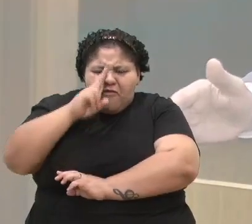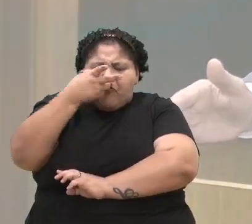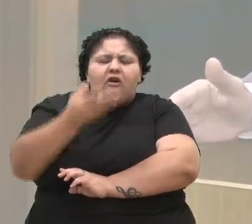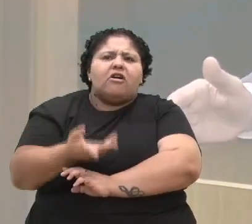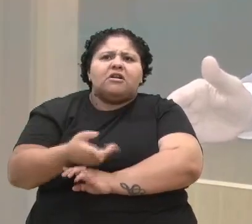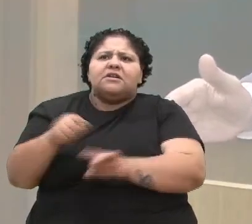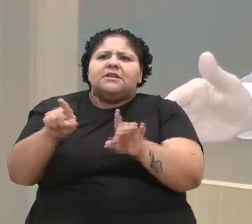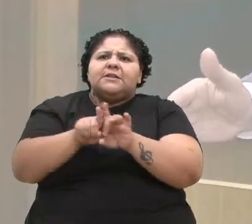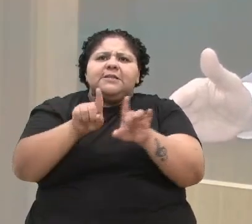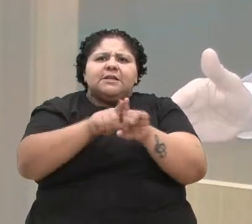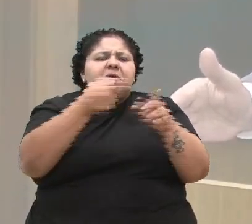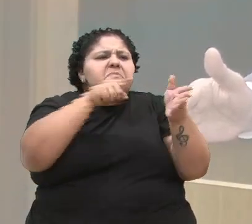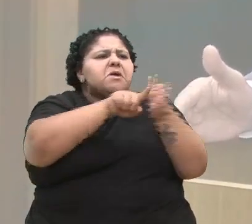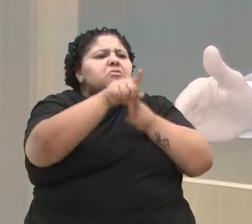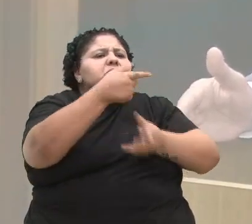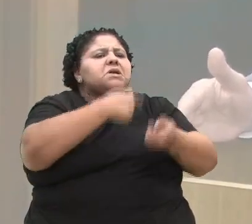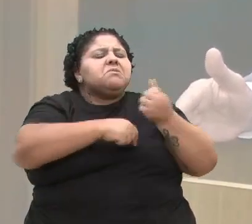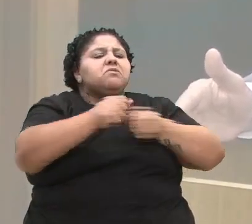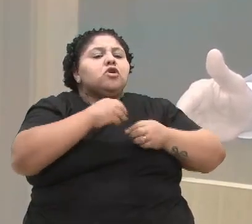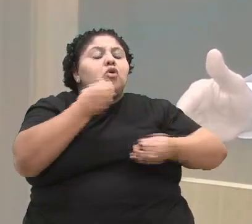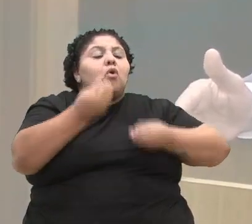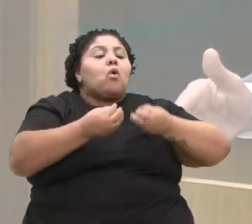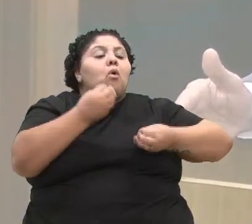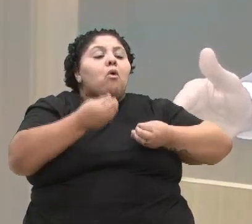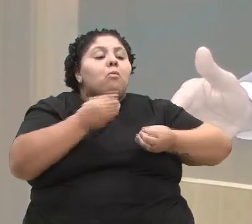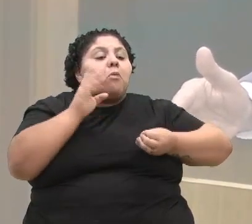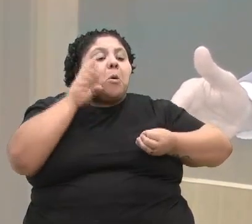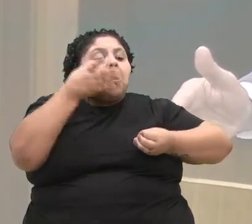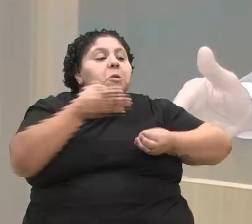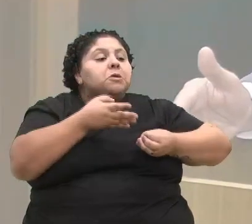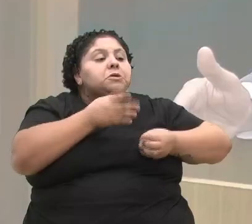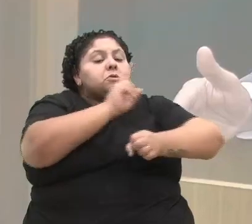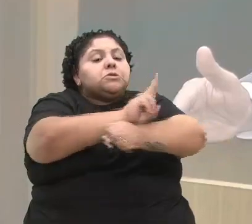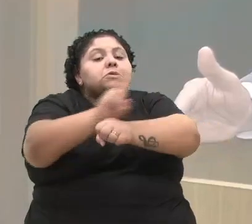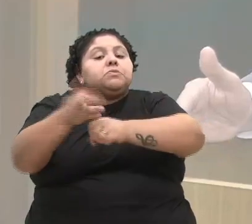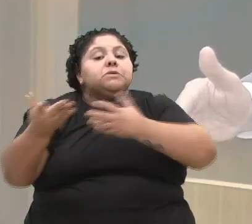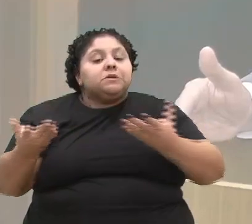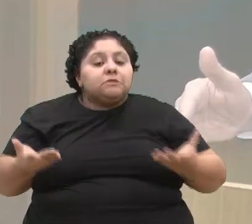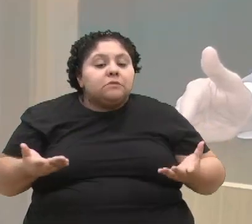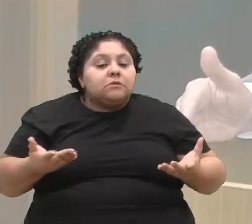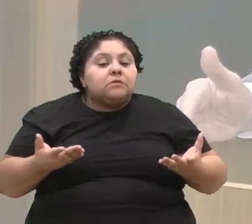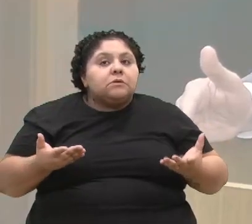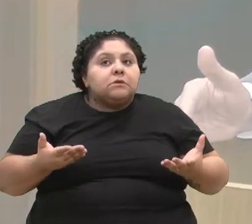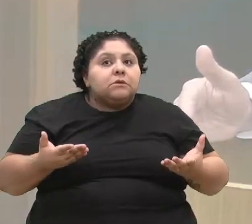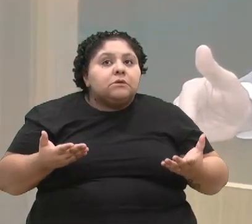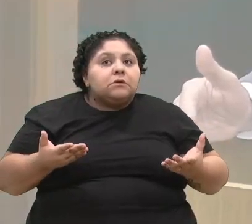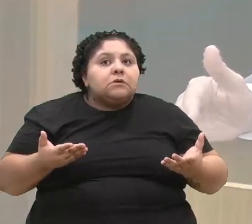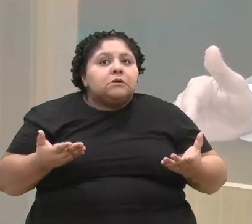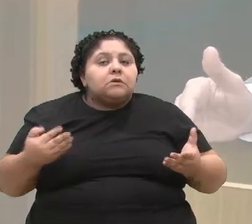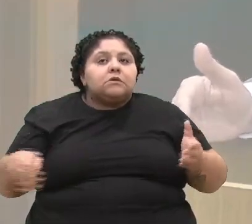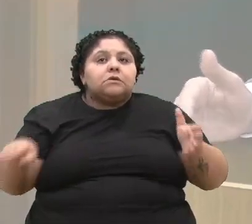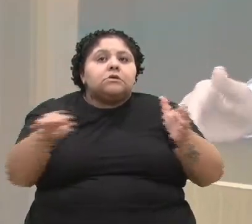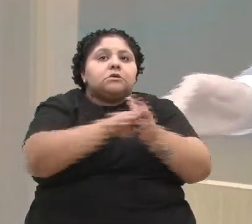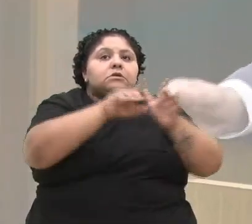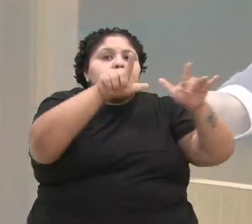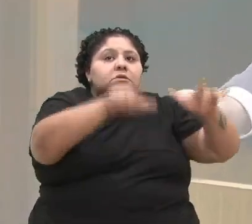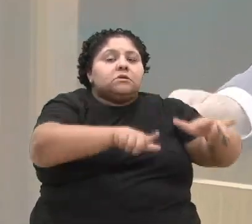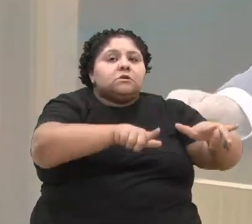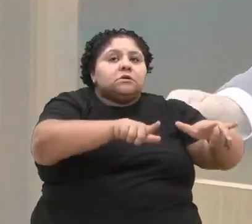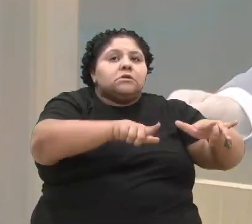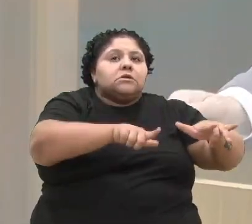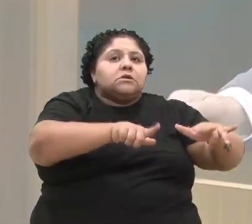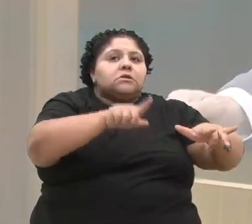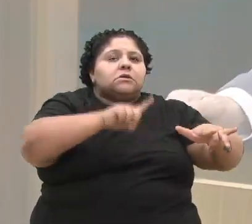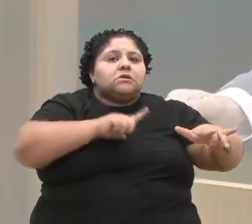gente contestou, para ver como é que está sendo feita essa triagem. Porque a gente entrou na sala de triagem lá, eu olhei, tinha um monte de